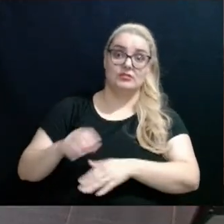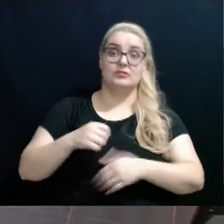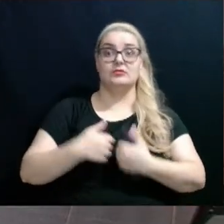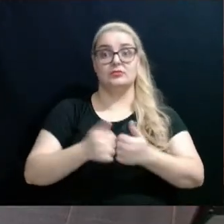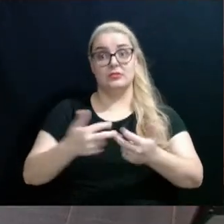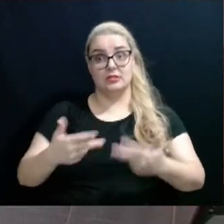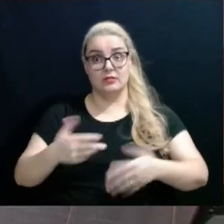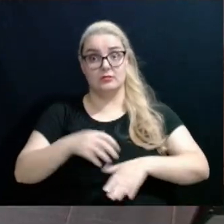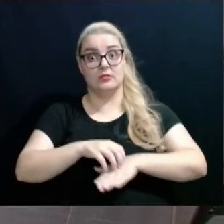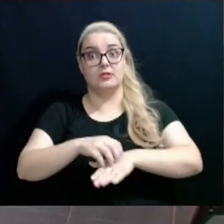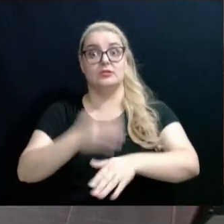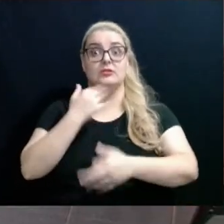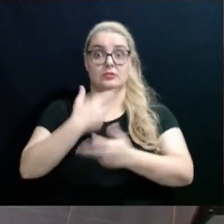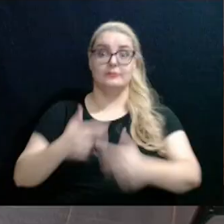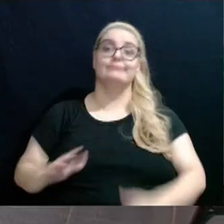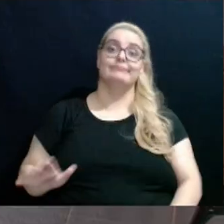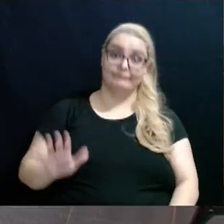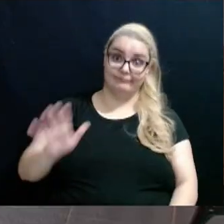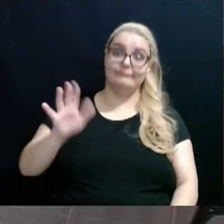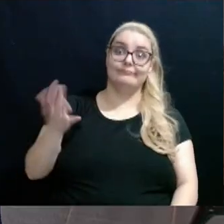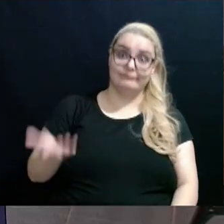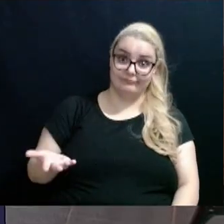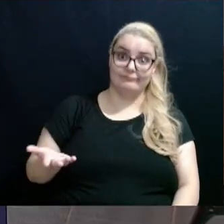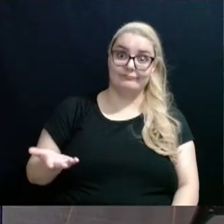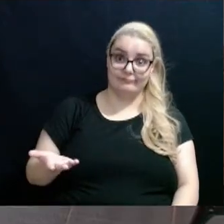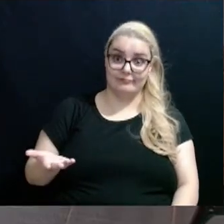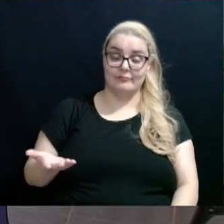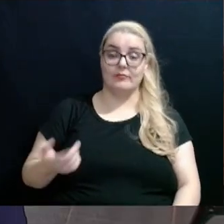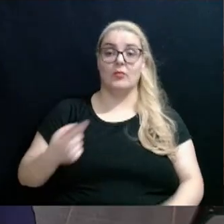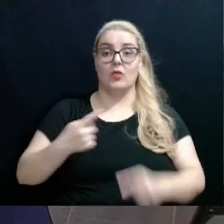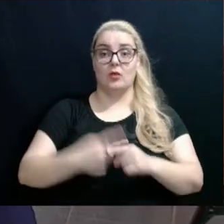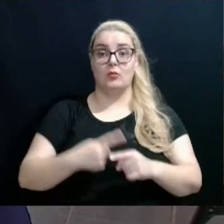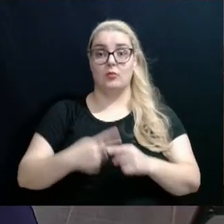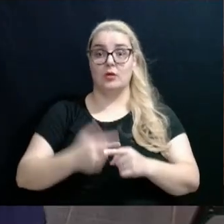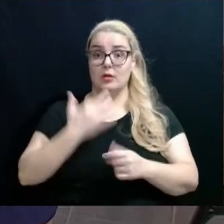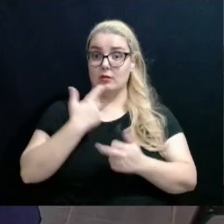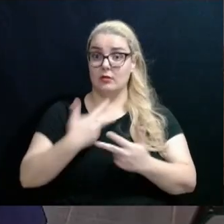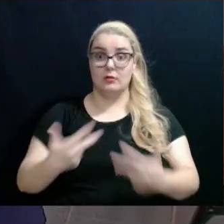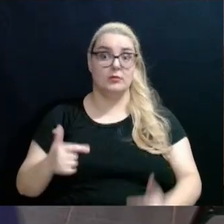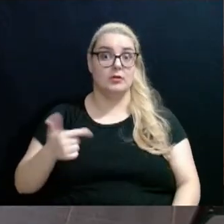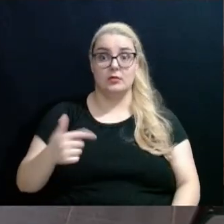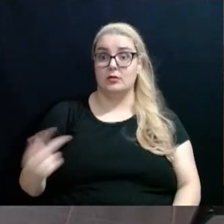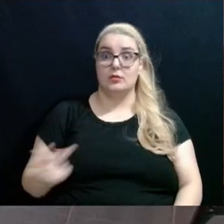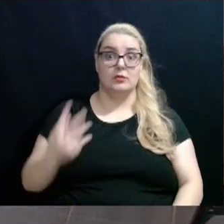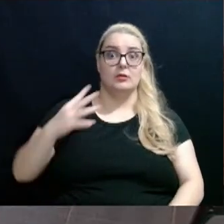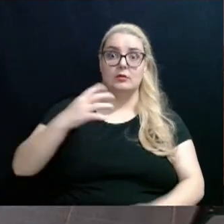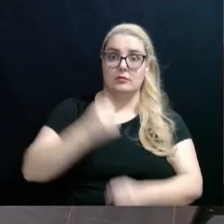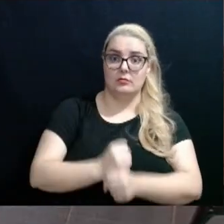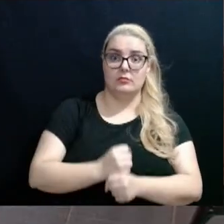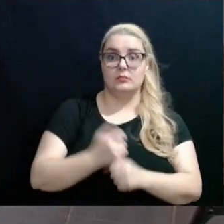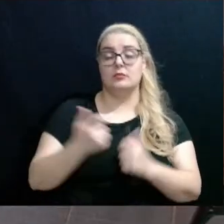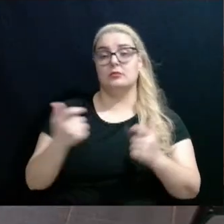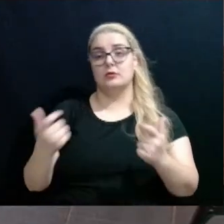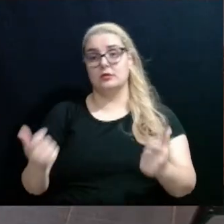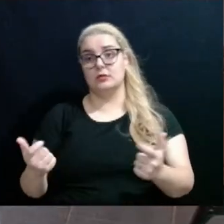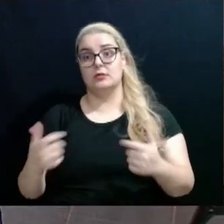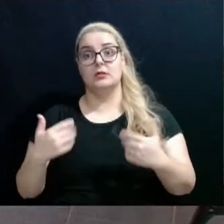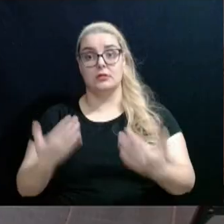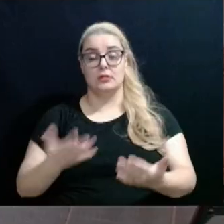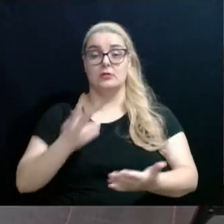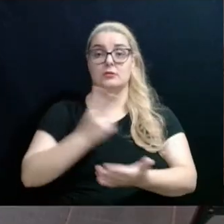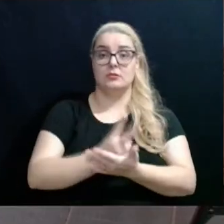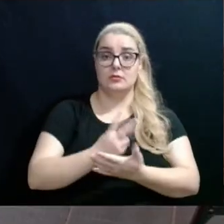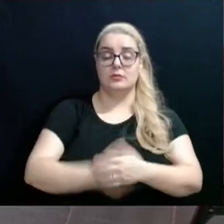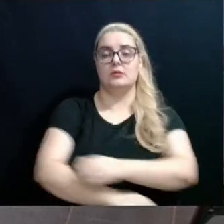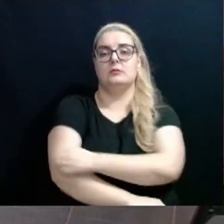é relativamente alto, porque alimentos não têm um valor agregado tão grande. Então, sempre que há uma